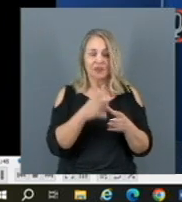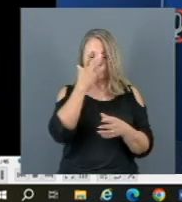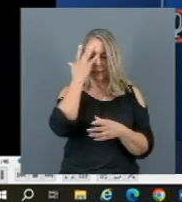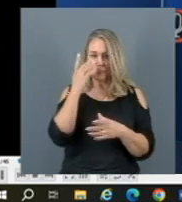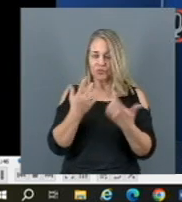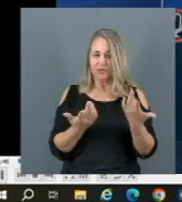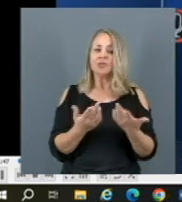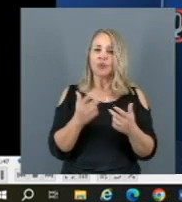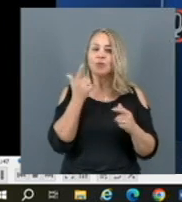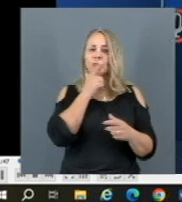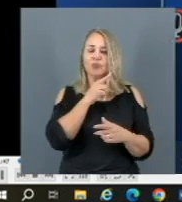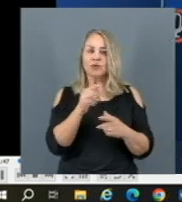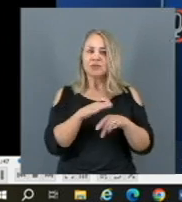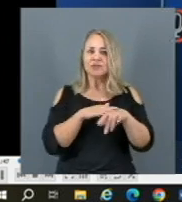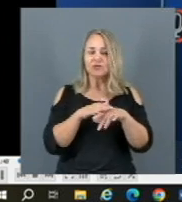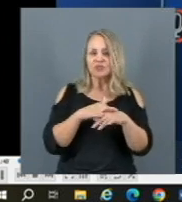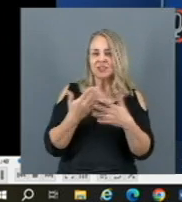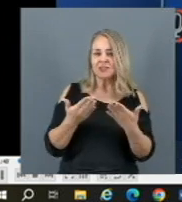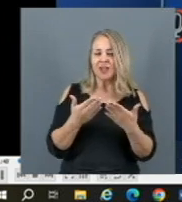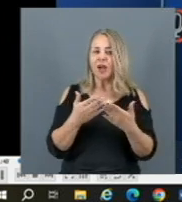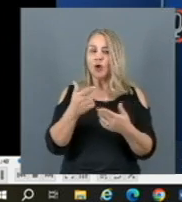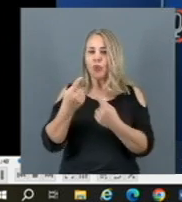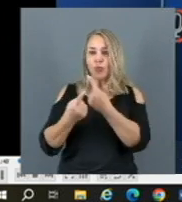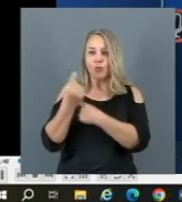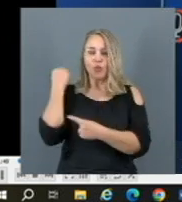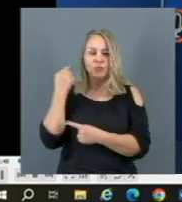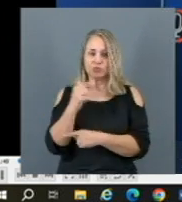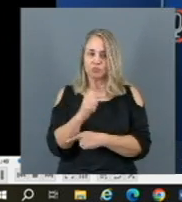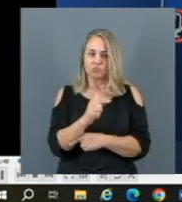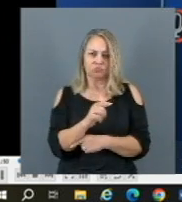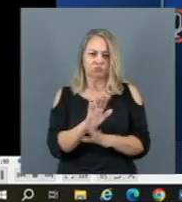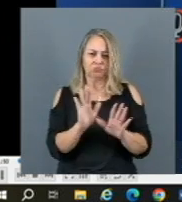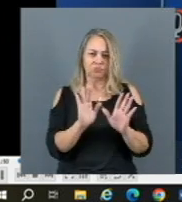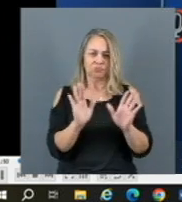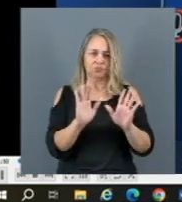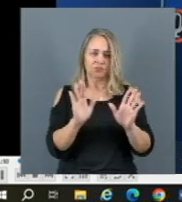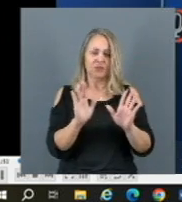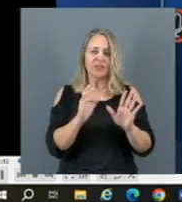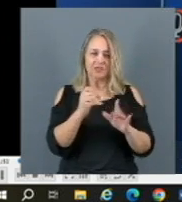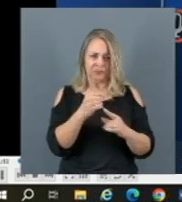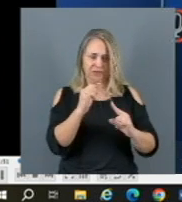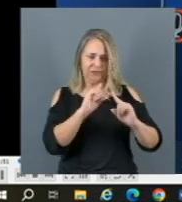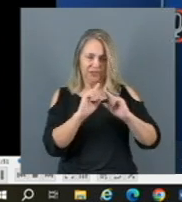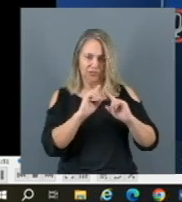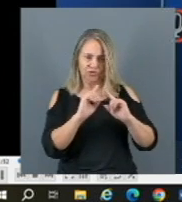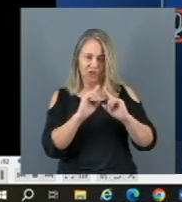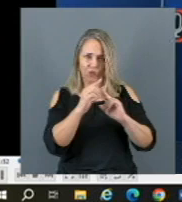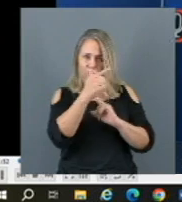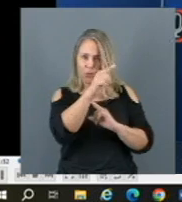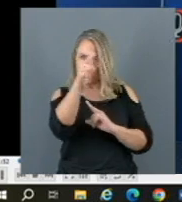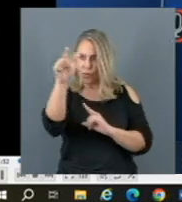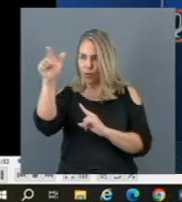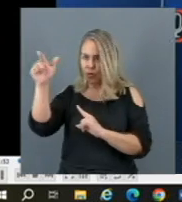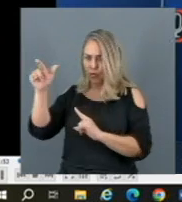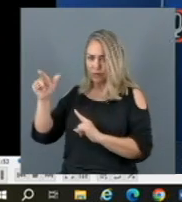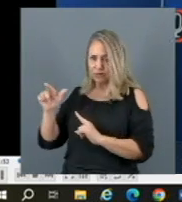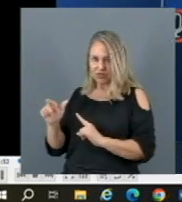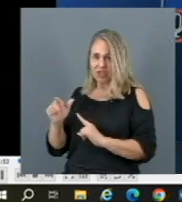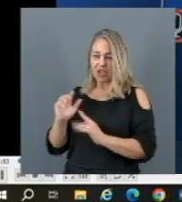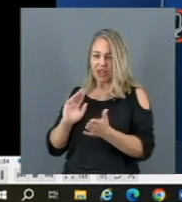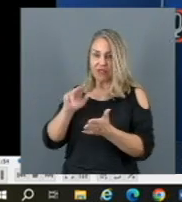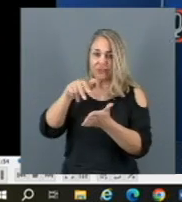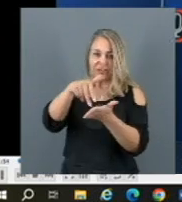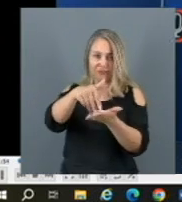que com nós já não tem diálogo não, mano. Se você estava tendo diálogo com outros que estavam na